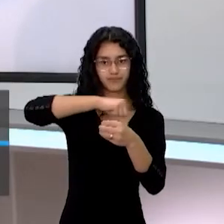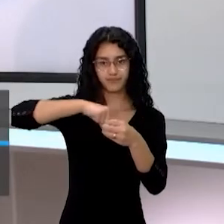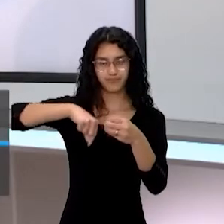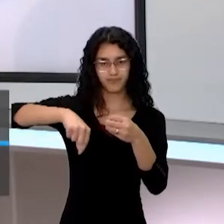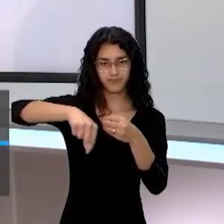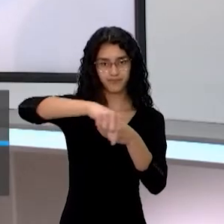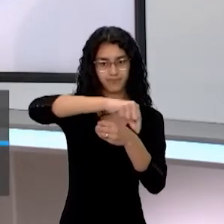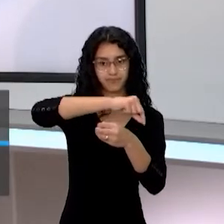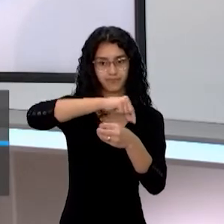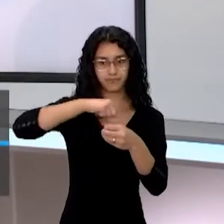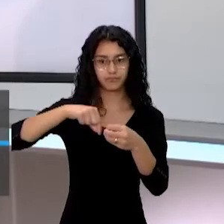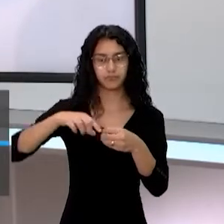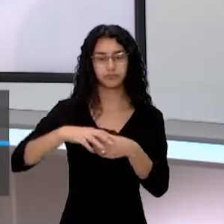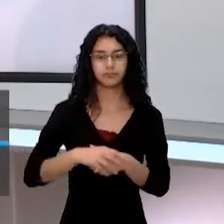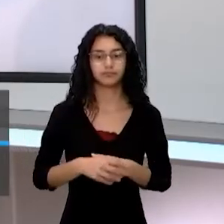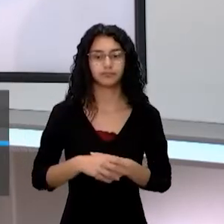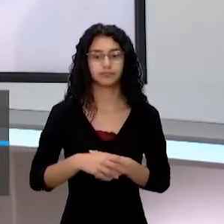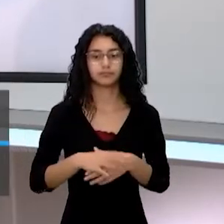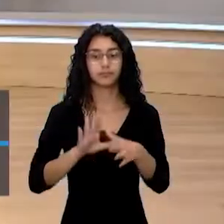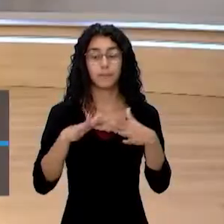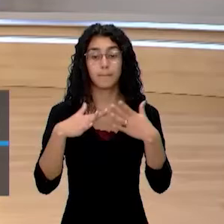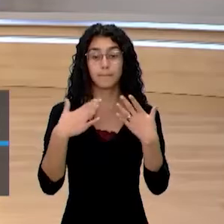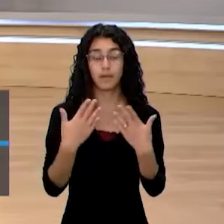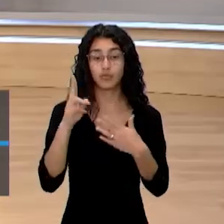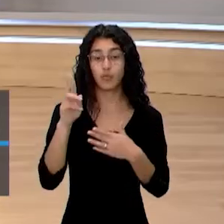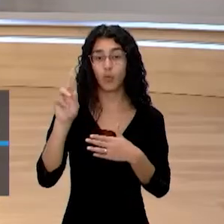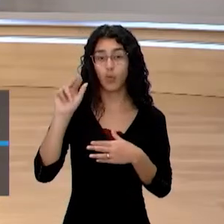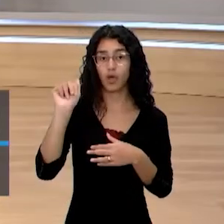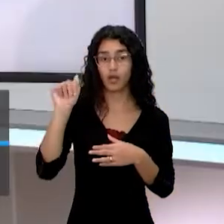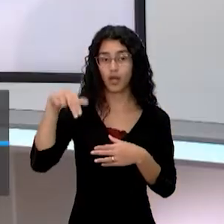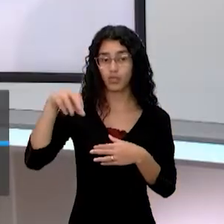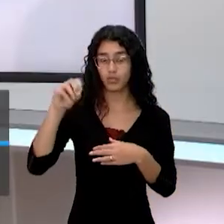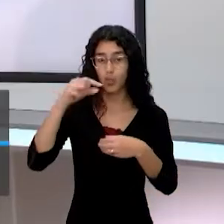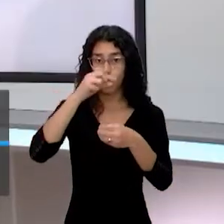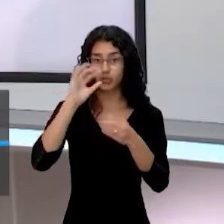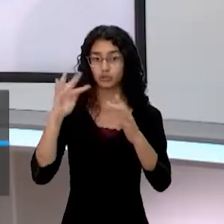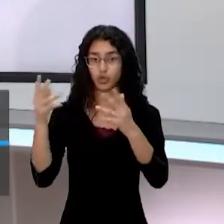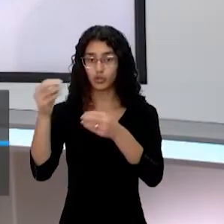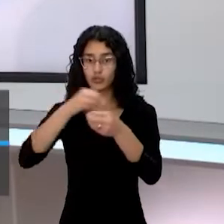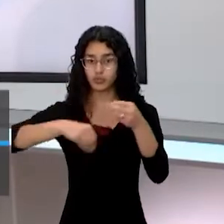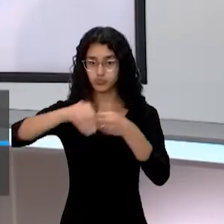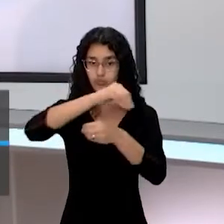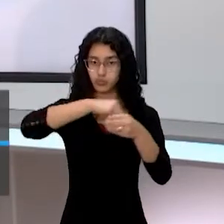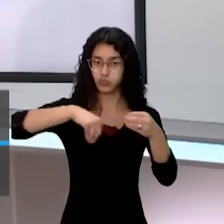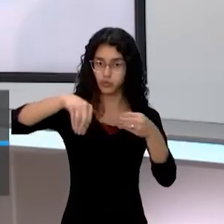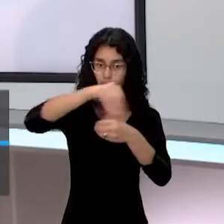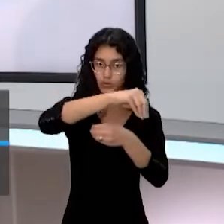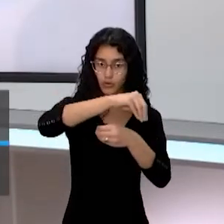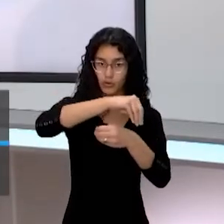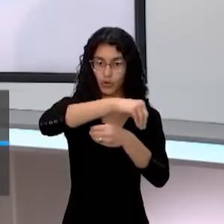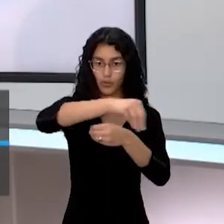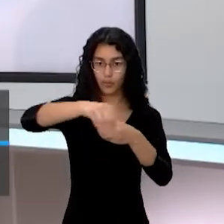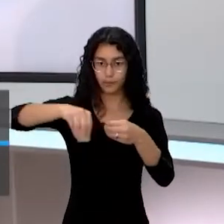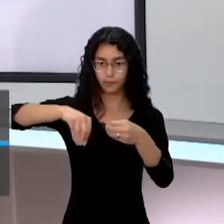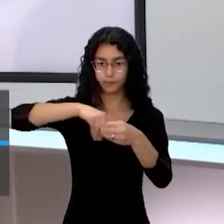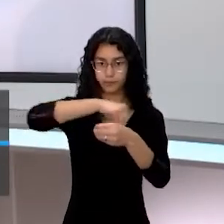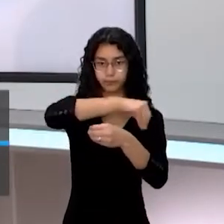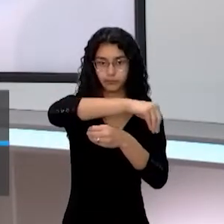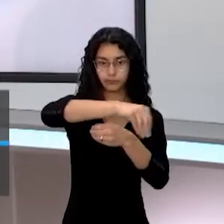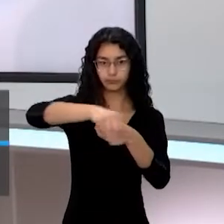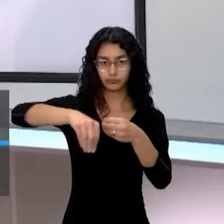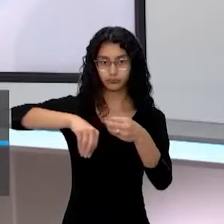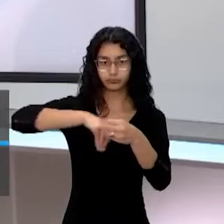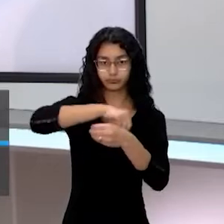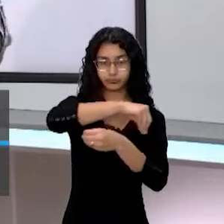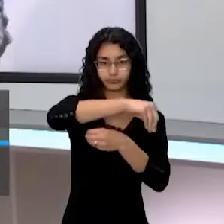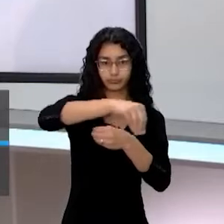sentido. Tá? E aí, só que aí, Urano está girando, né, emborcado. Está girando assim. Sim. Então ele está girando emborcado.